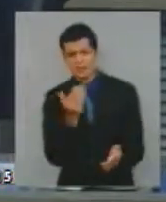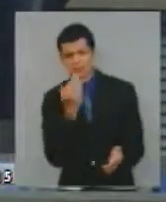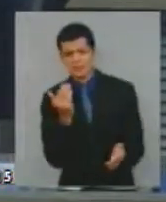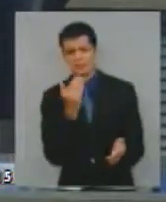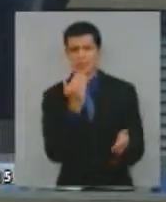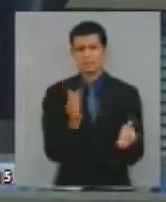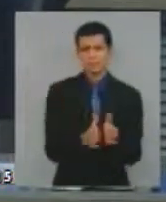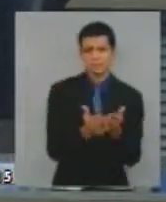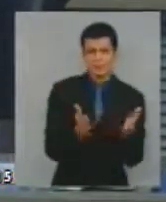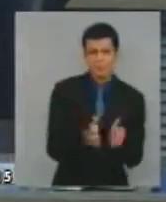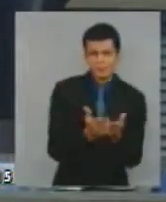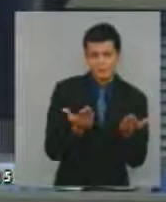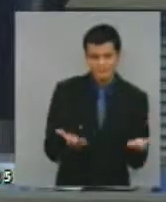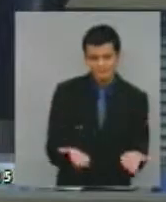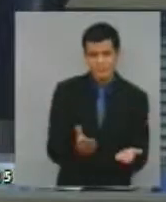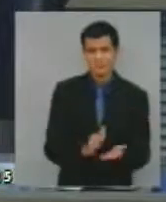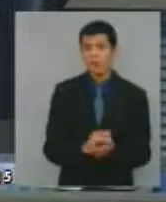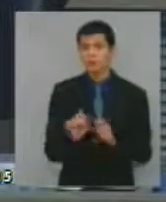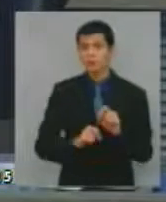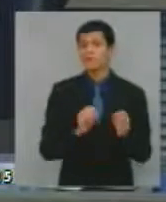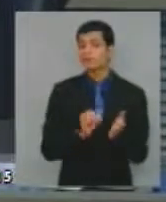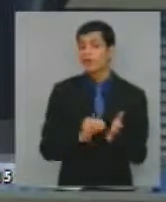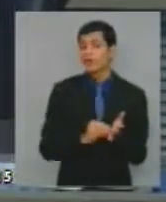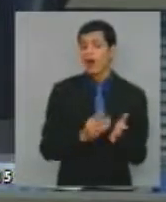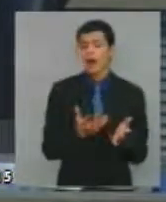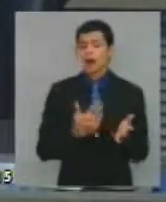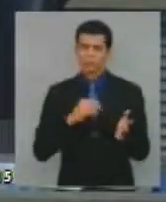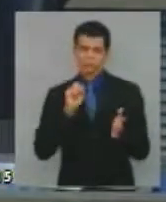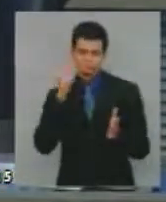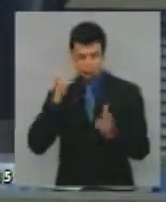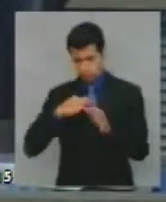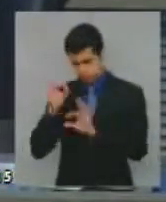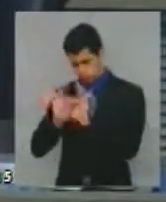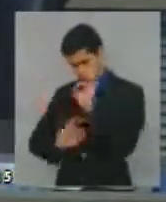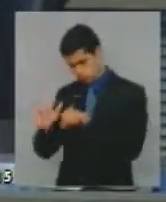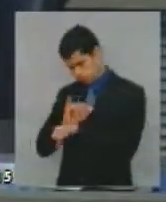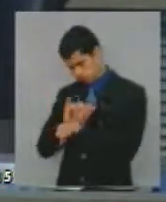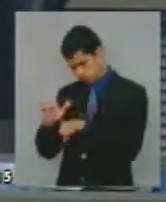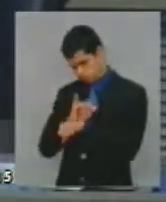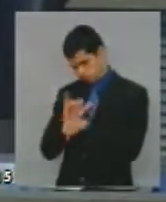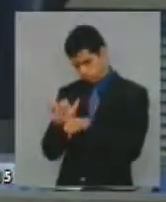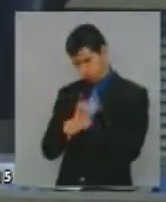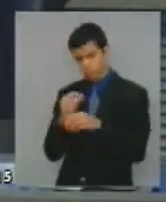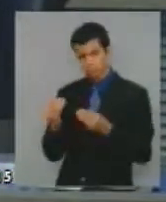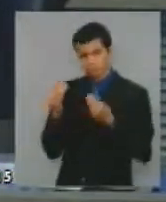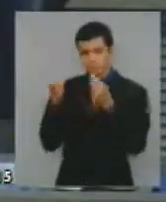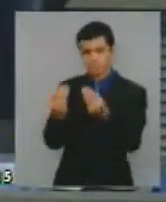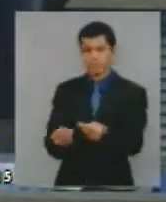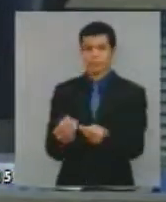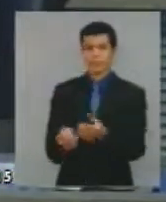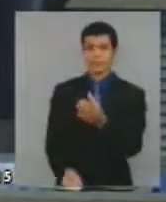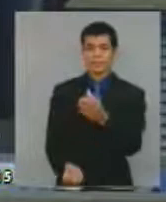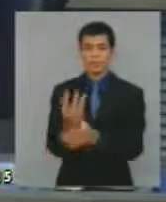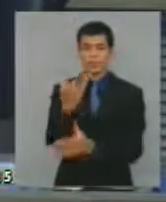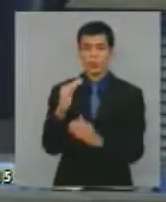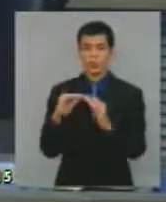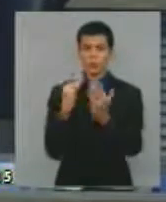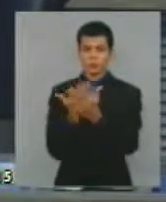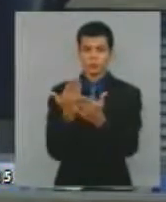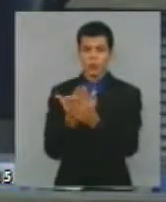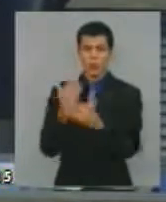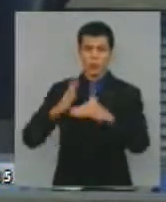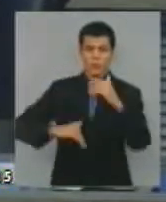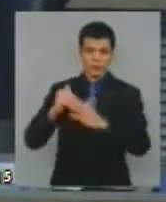escolas profissionalizantes, porque a gente tem que ver a causa, por que está ocasionando tanta morte com os